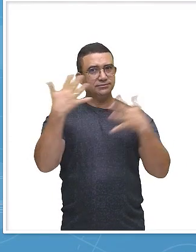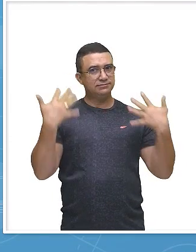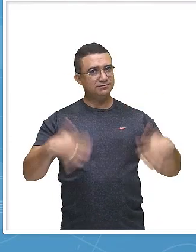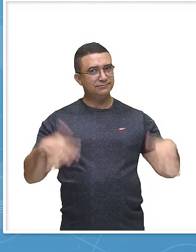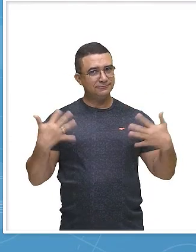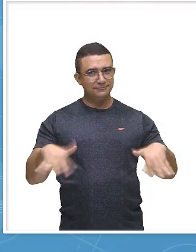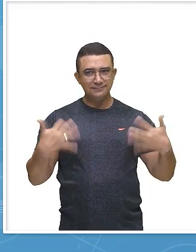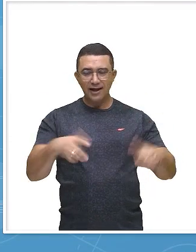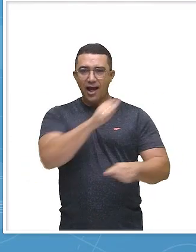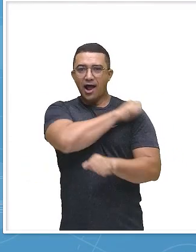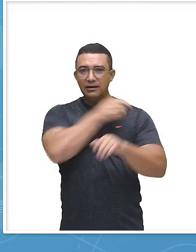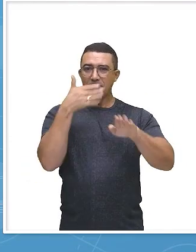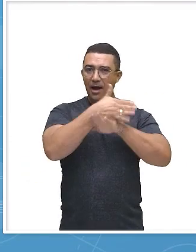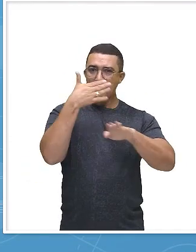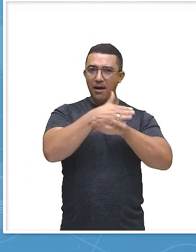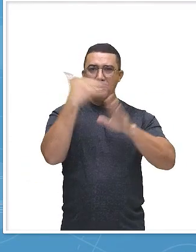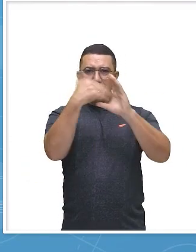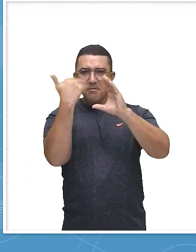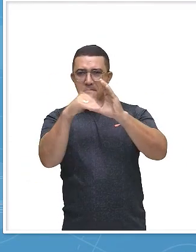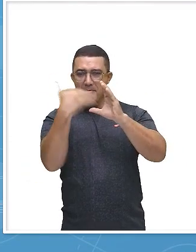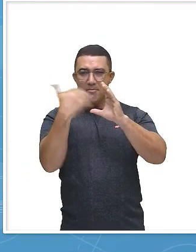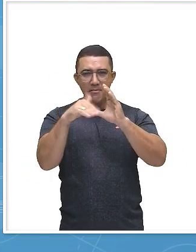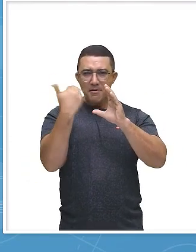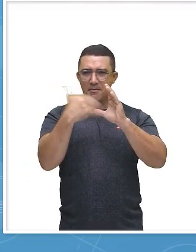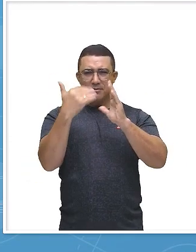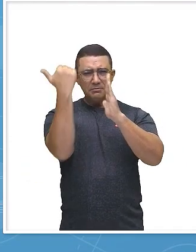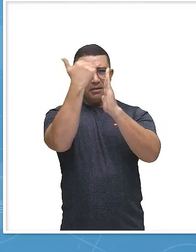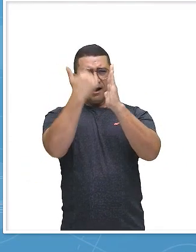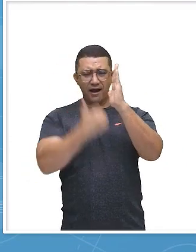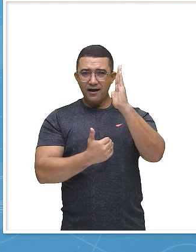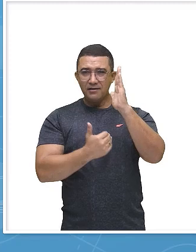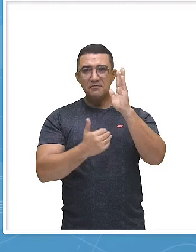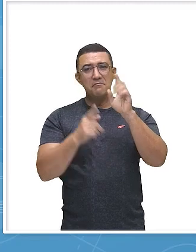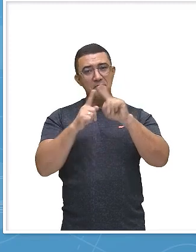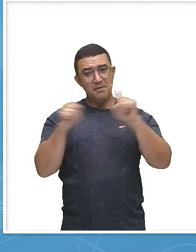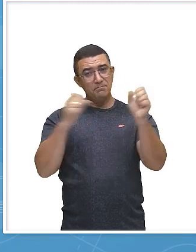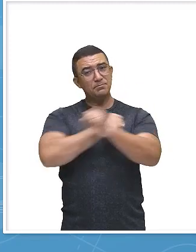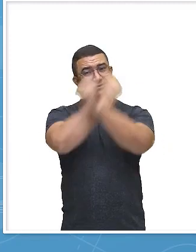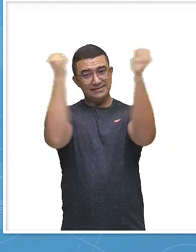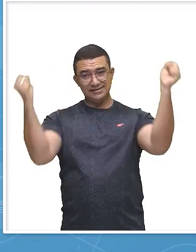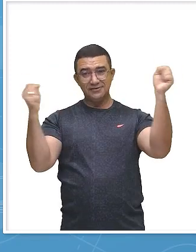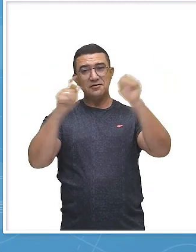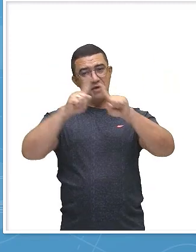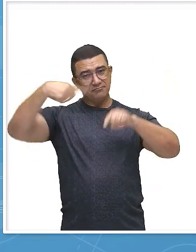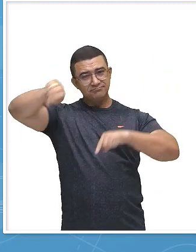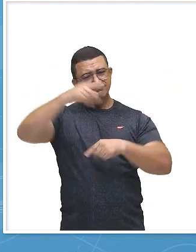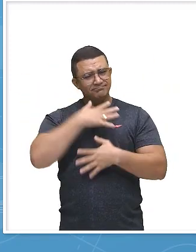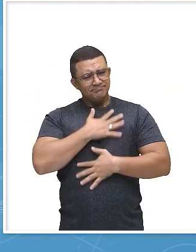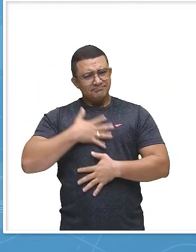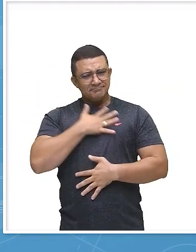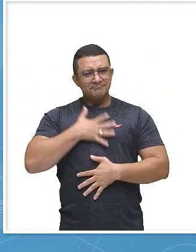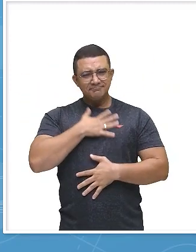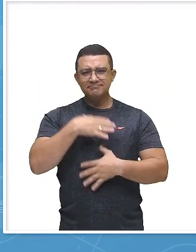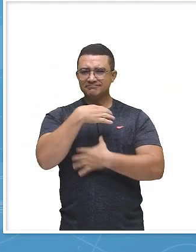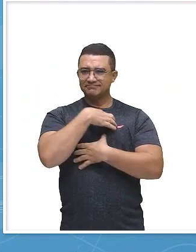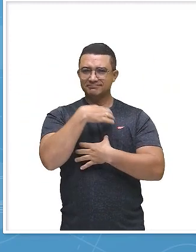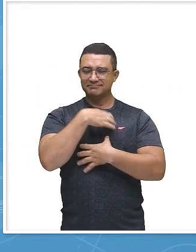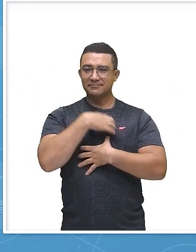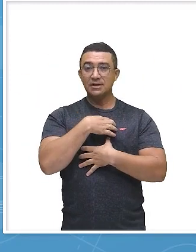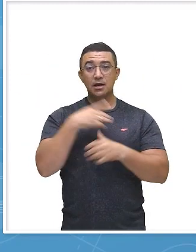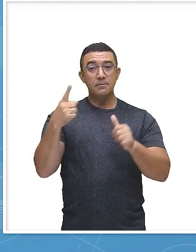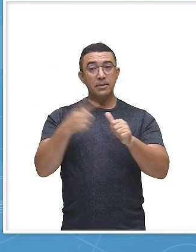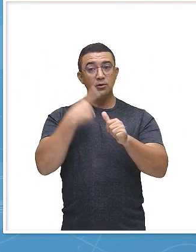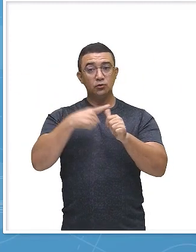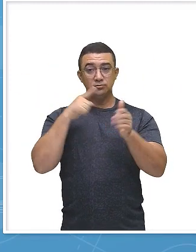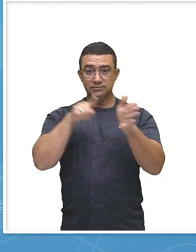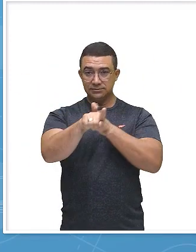dar para participar de todas, né, querido? Para mostrar todos. Mas eu sei que você está participando e fico muito feliz. Vamos conferir, amores? A primeira